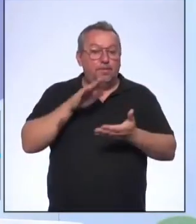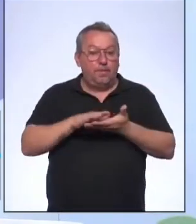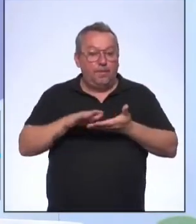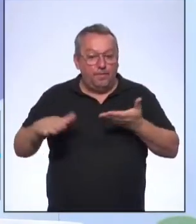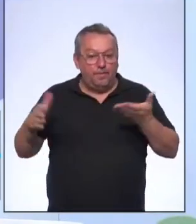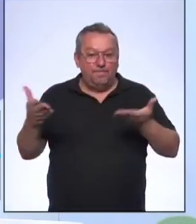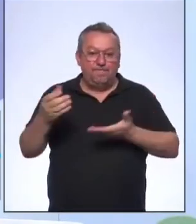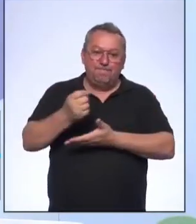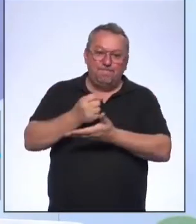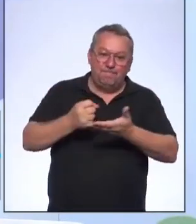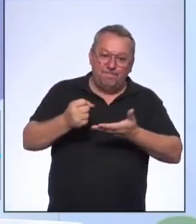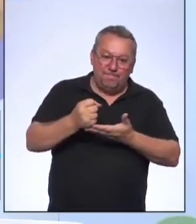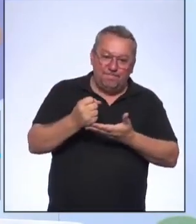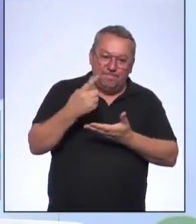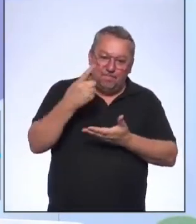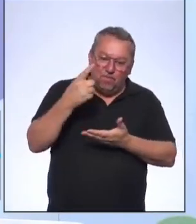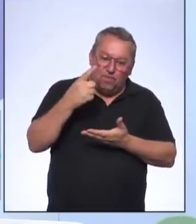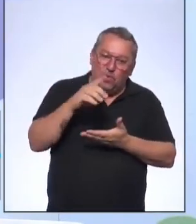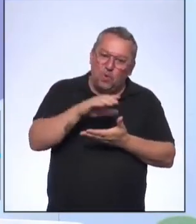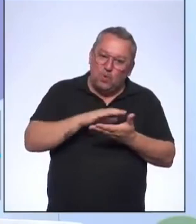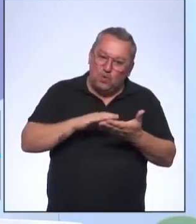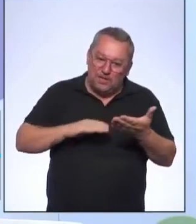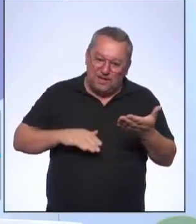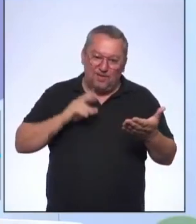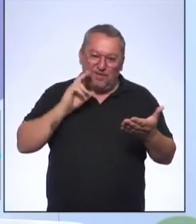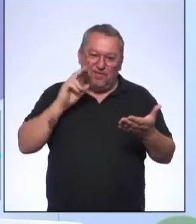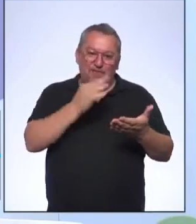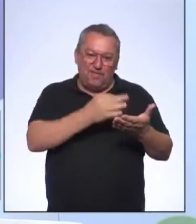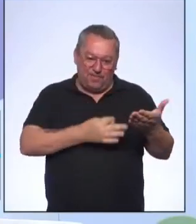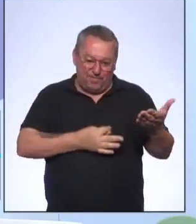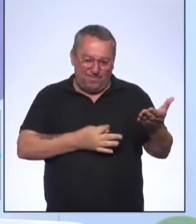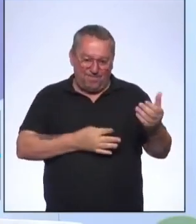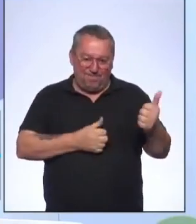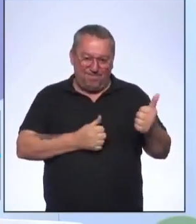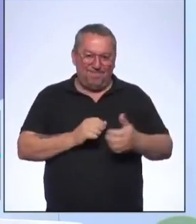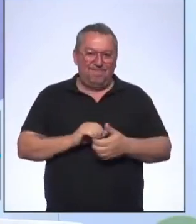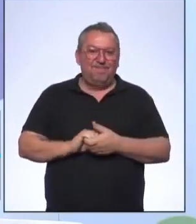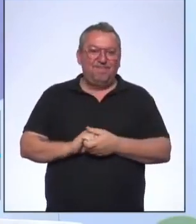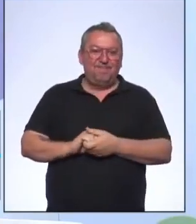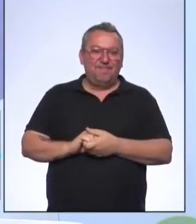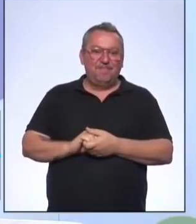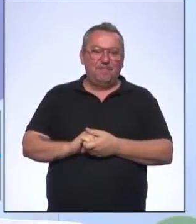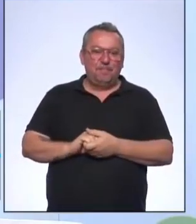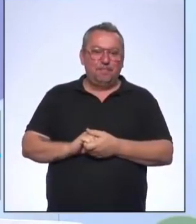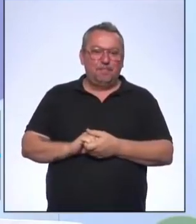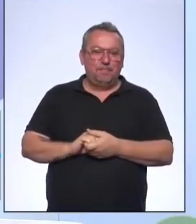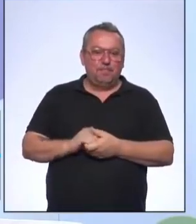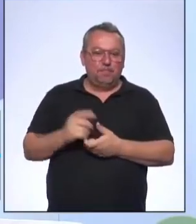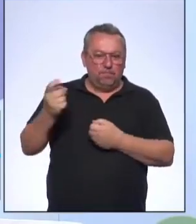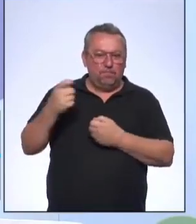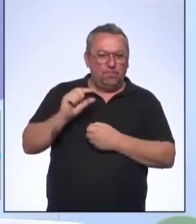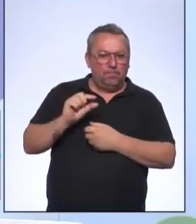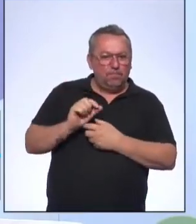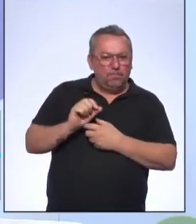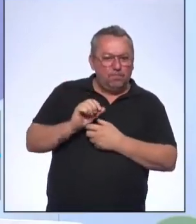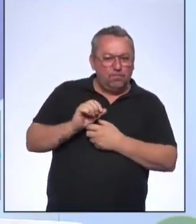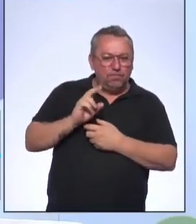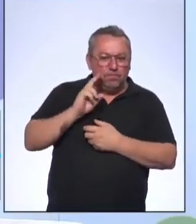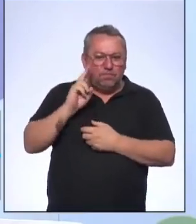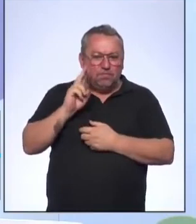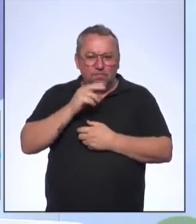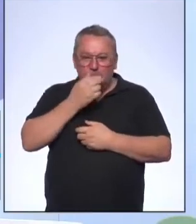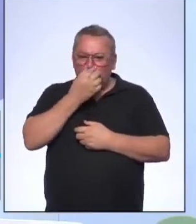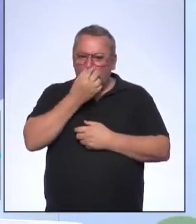vai ser baseada em um desses textos aí, que é o que a gente vai ver agora, tá? Não, na verdade, pode voltar um pouquinho. Eu